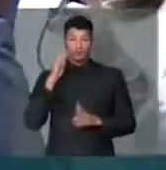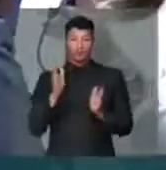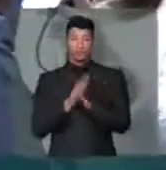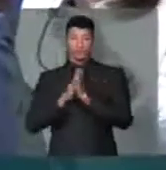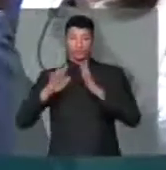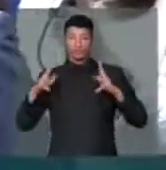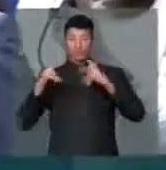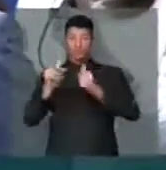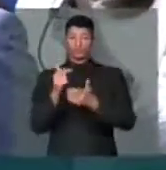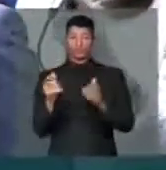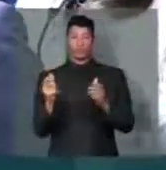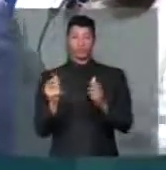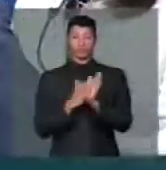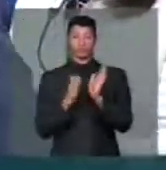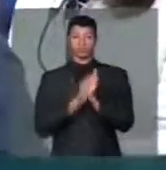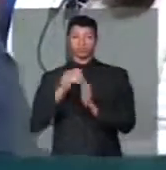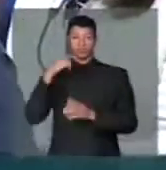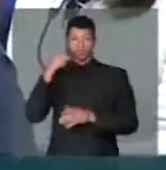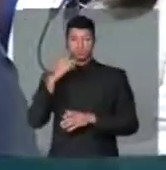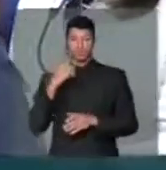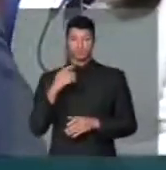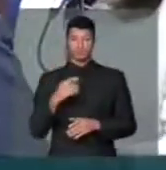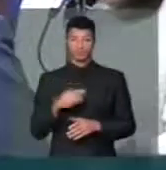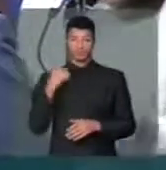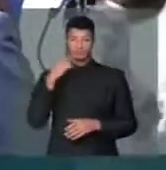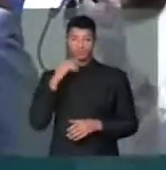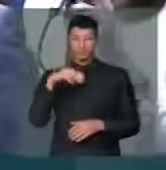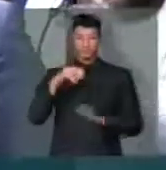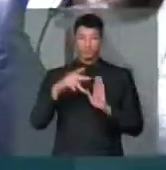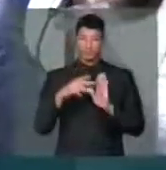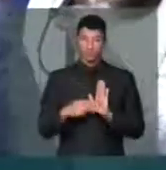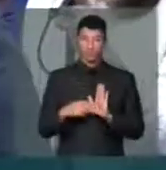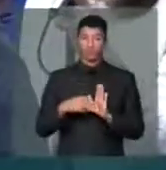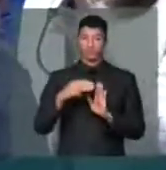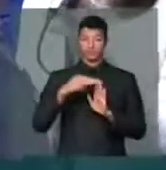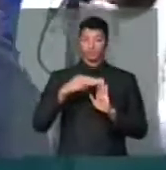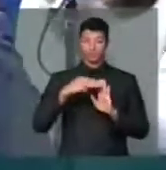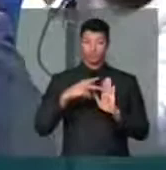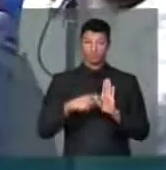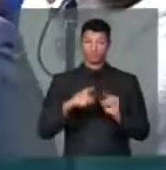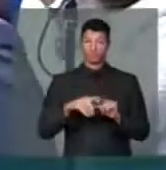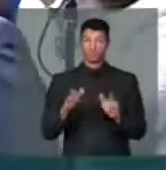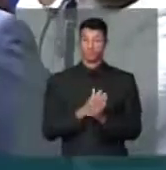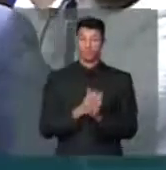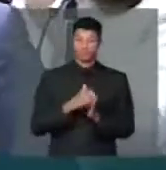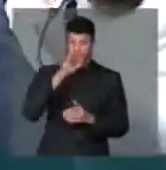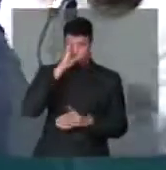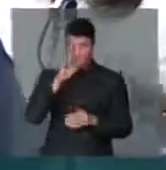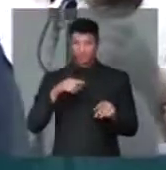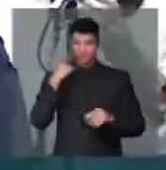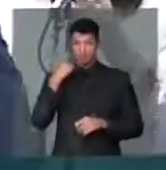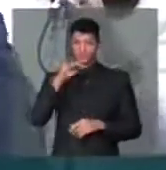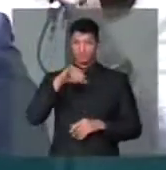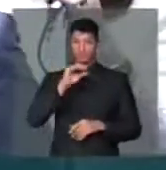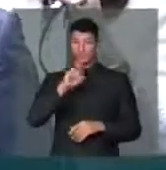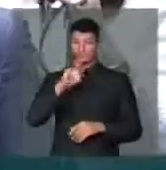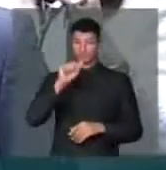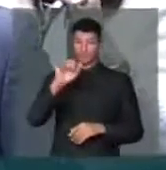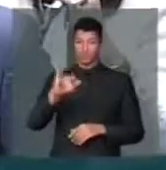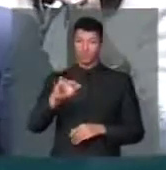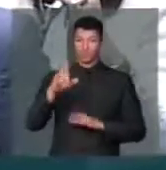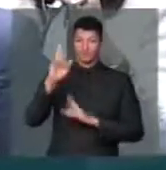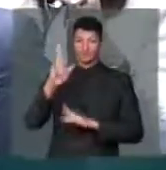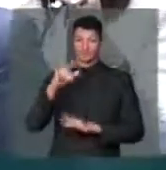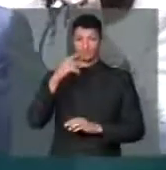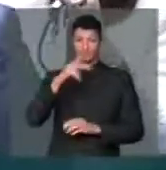Parabenizar a todos, parabenizar o deputado Delay, a medida provisória, o deputado Delay, o deputado André, mas parabenizar principalmente o deputado Jovair Arantes,